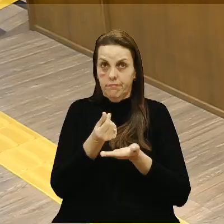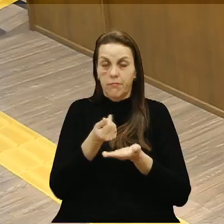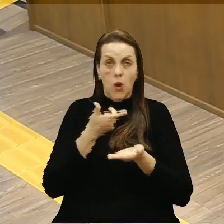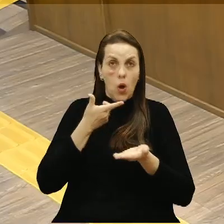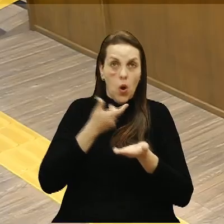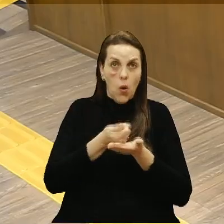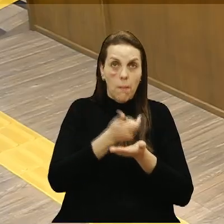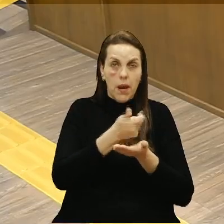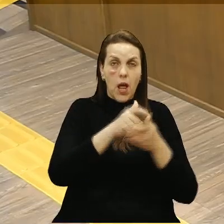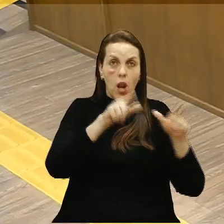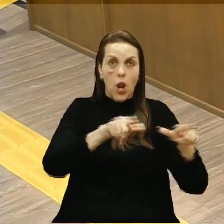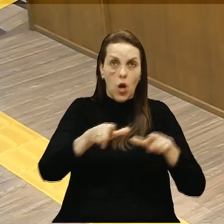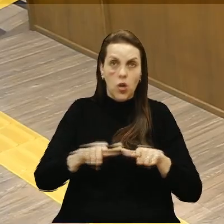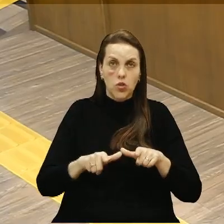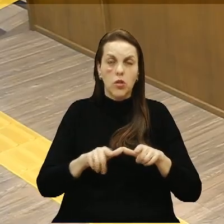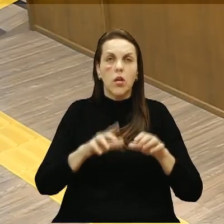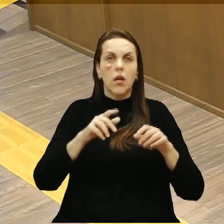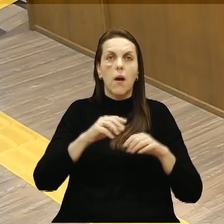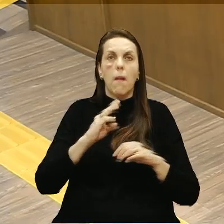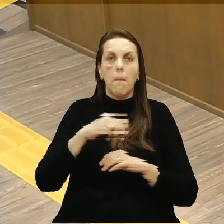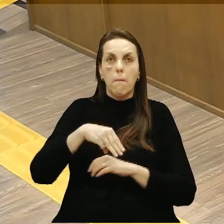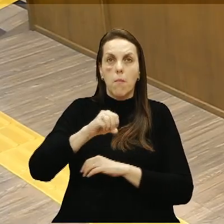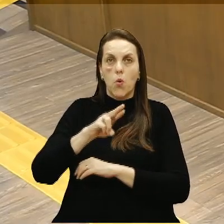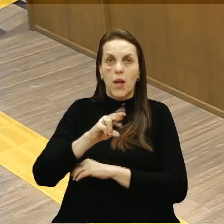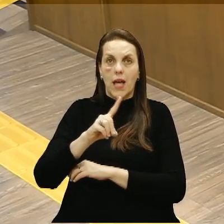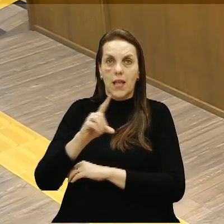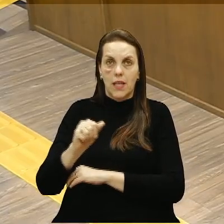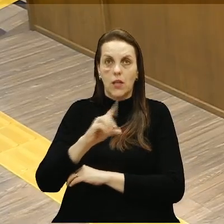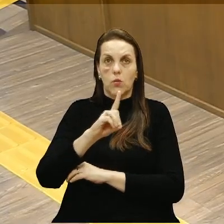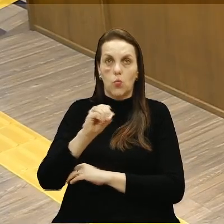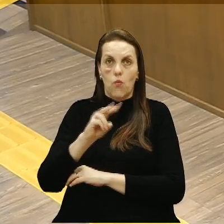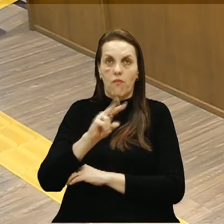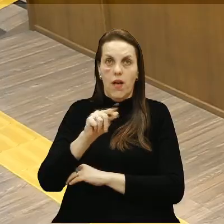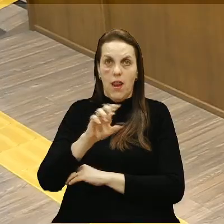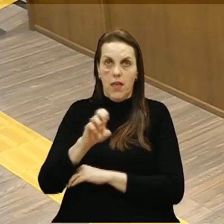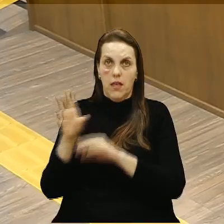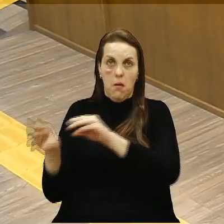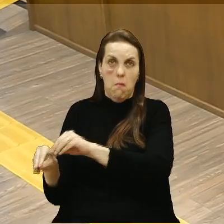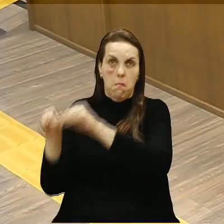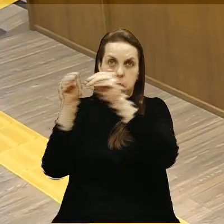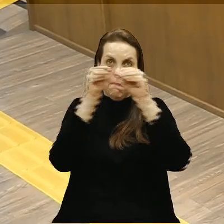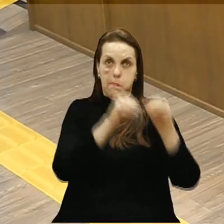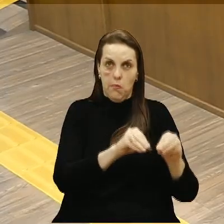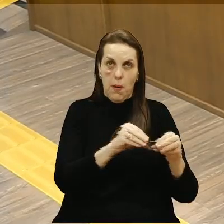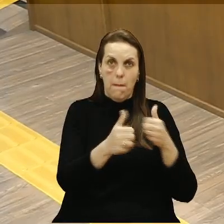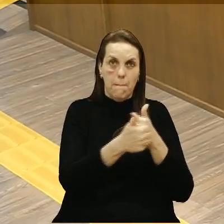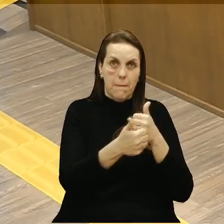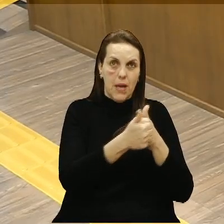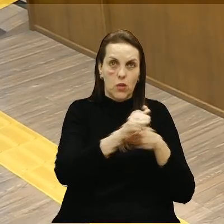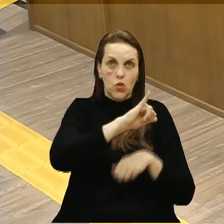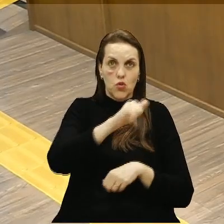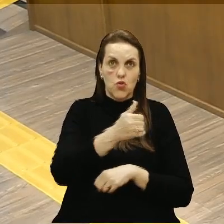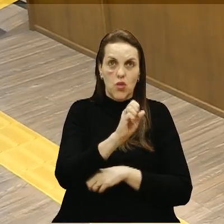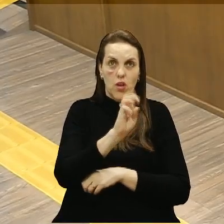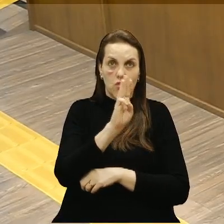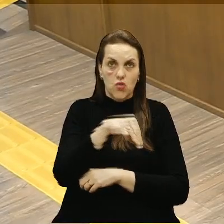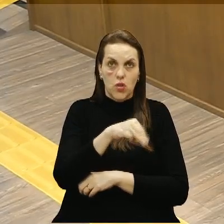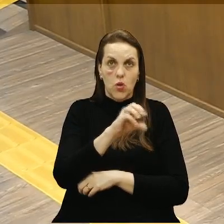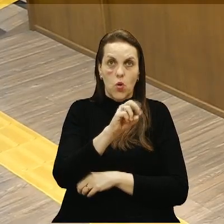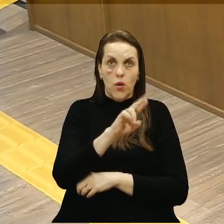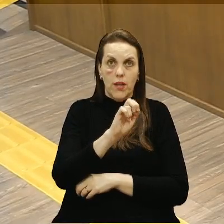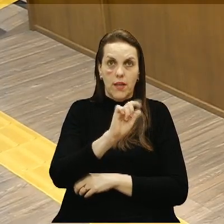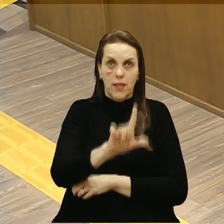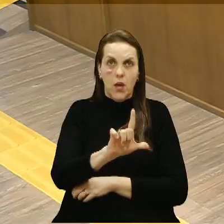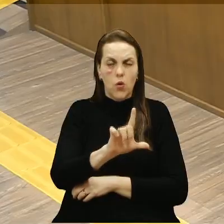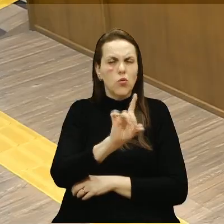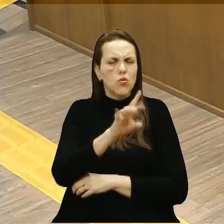no loteamento Morada do Vale, que é do outro lado da cidade, próximo ao Jardim Oriental. Isso por si só já é uma questão